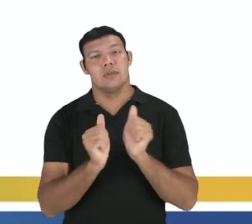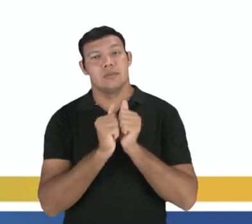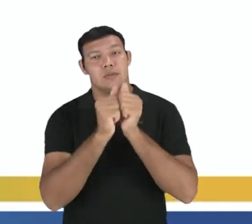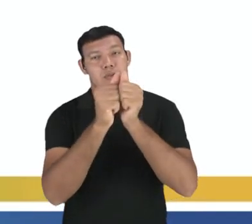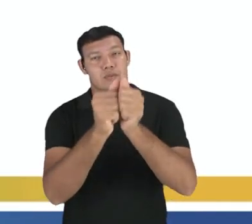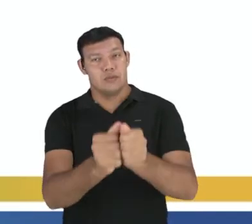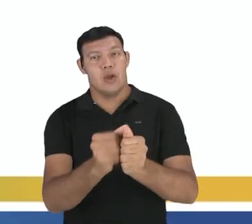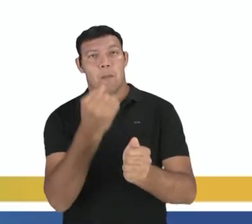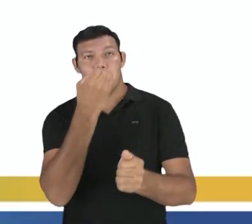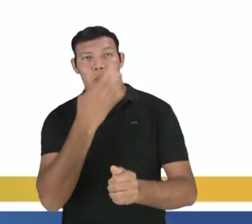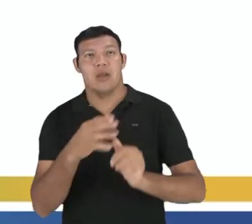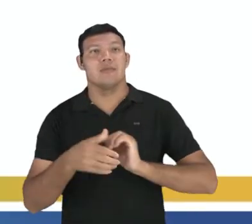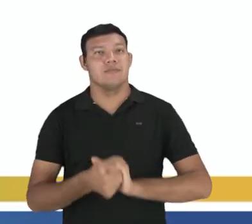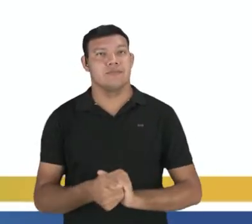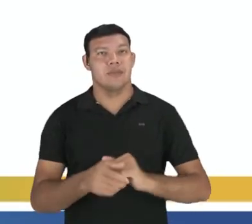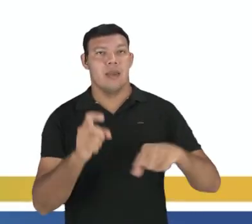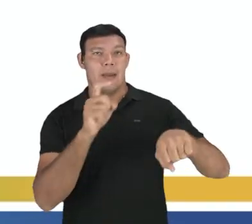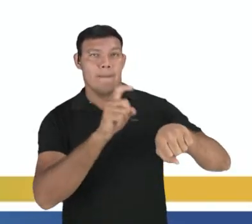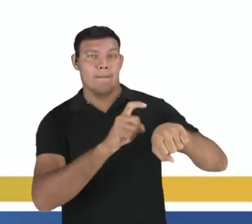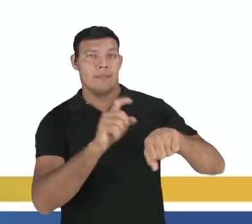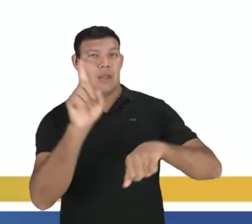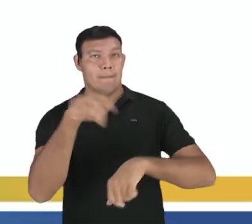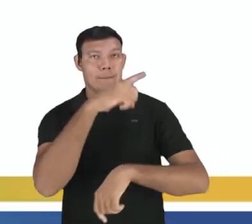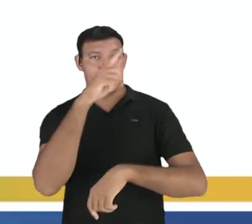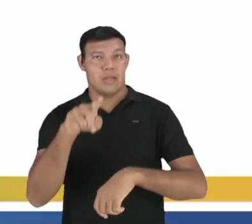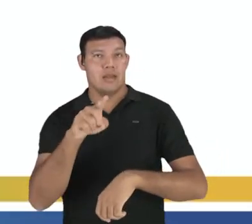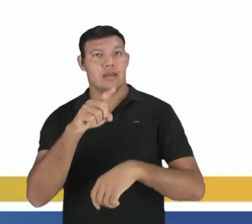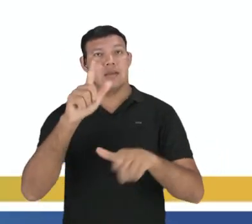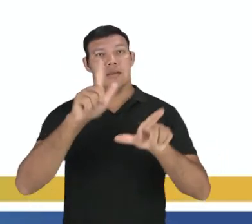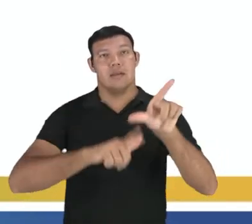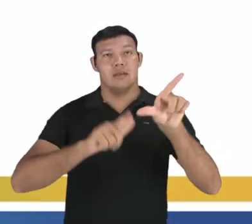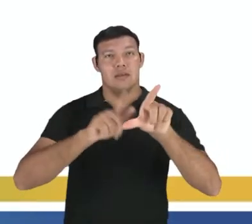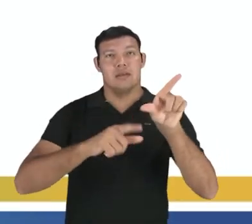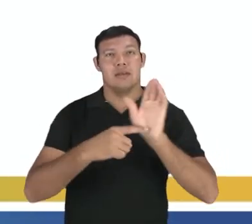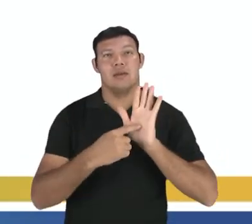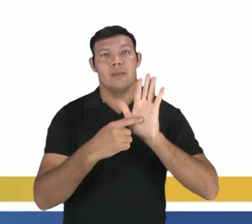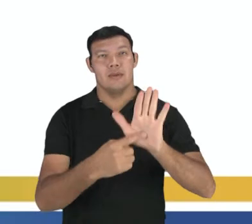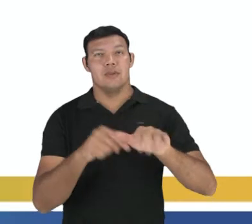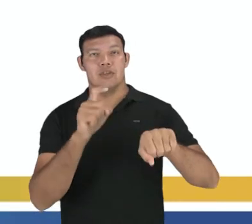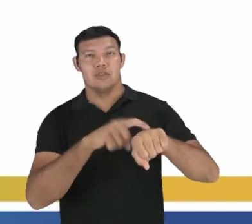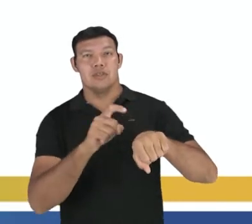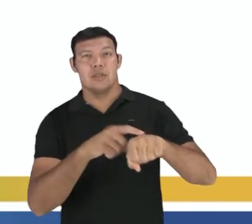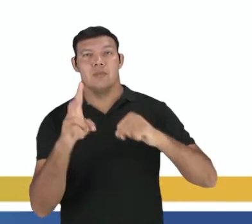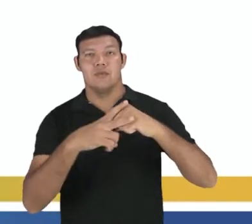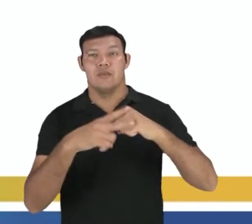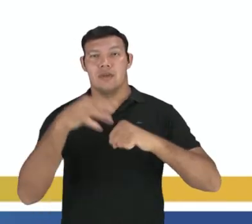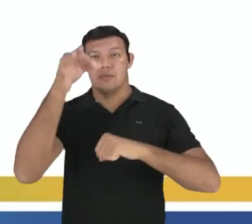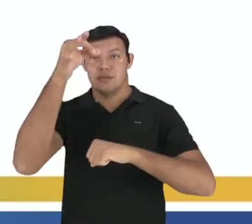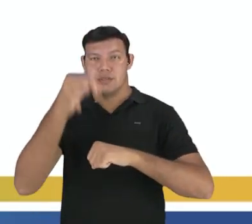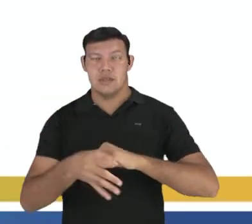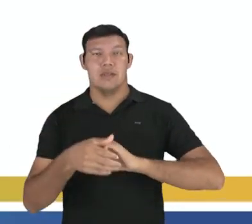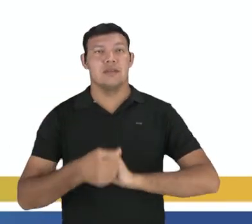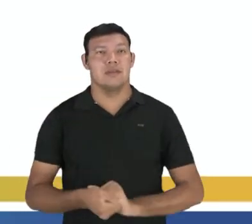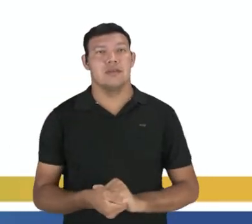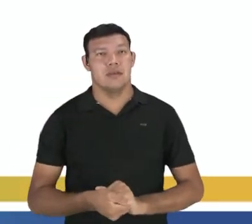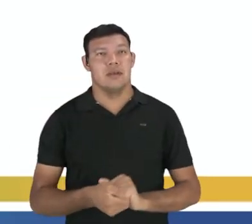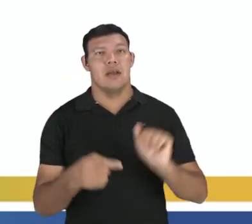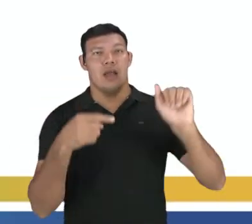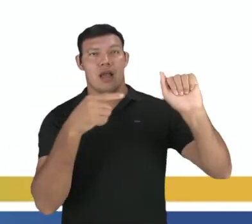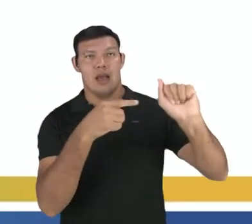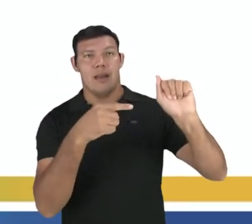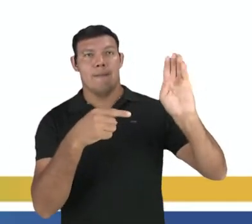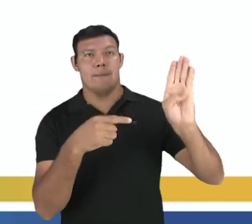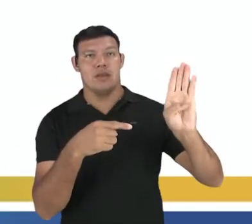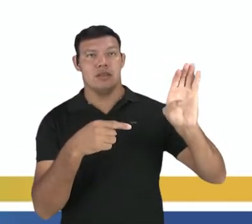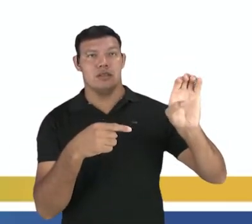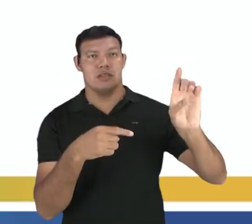Marque a alternativa que indica o tempo dos verbos em destaque. Pretérito perfeito, presente, pretérito imperfeito, pretérito